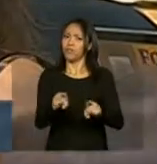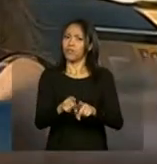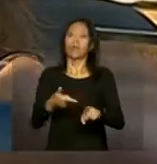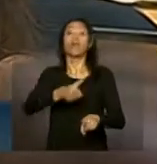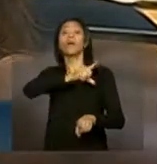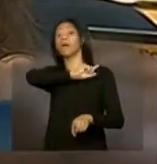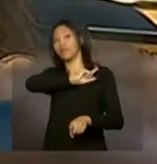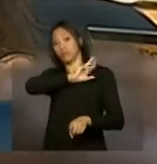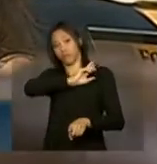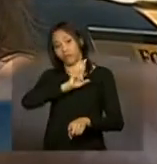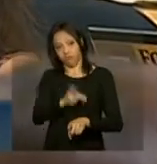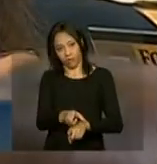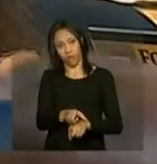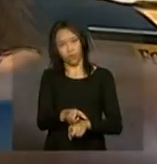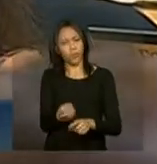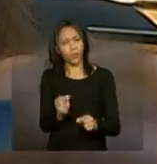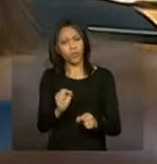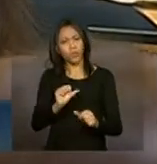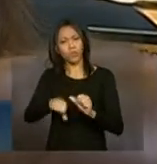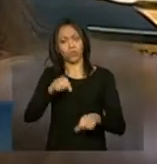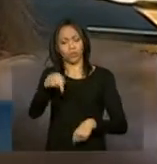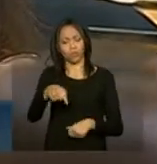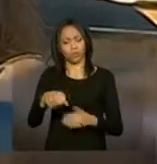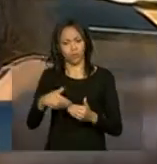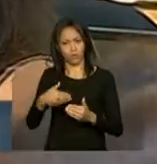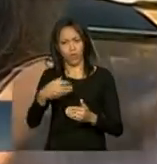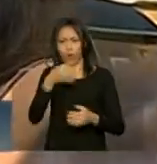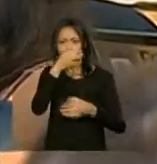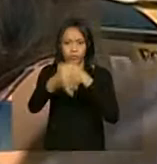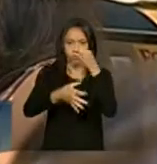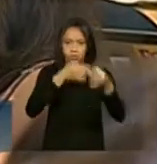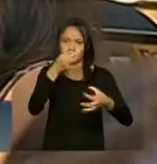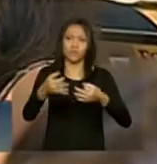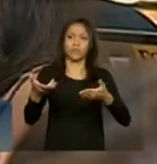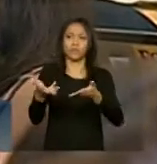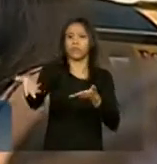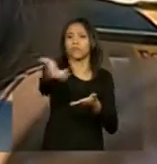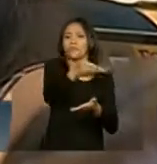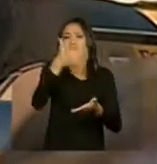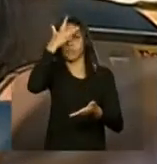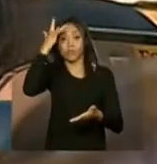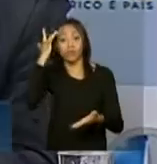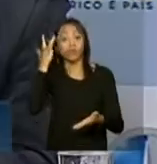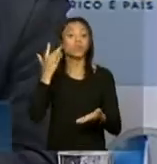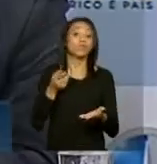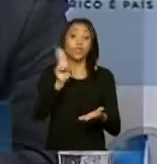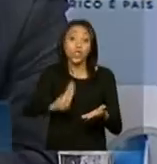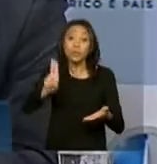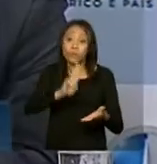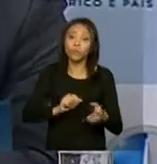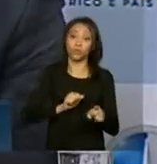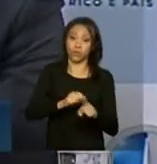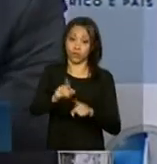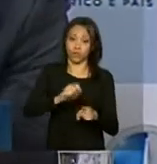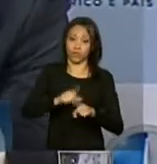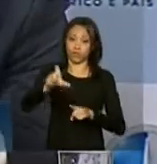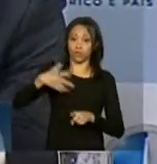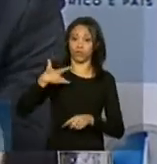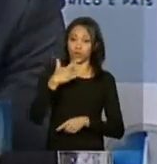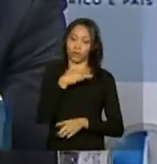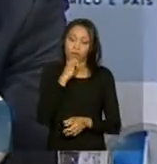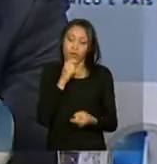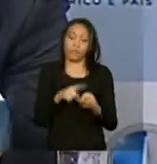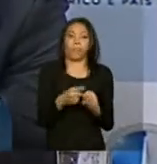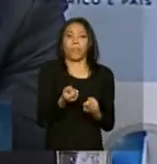apresentado antes da consulta pública. O que, que mudou com a participação dos usuários? Foram ampliados. Por exemplo, uma medicação